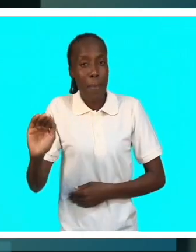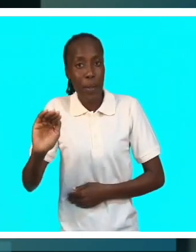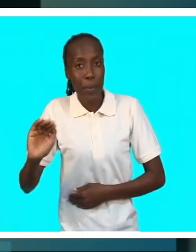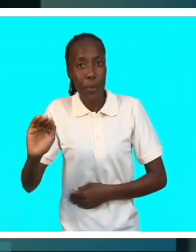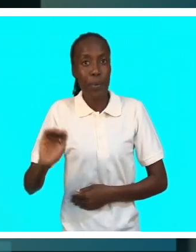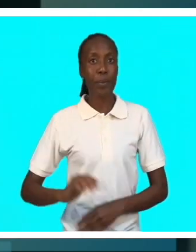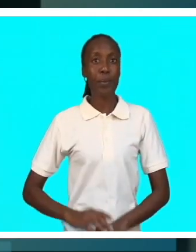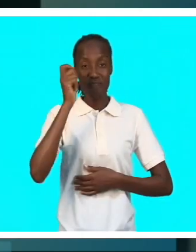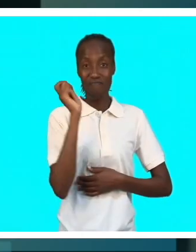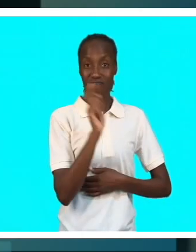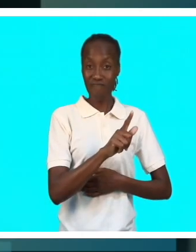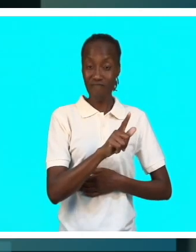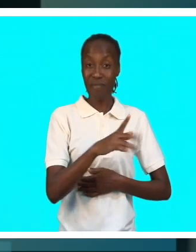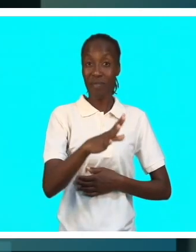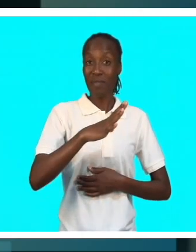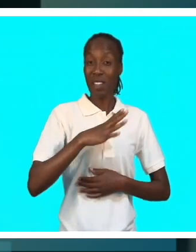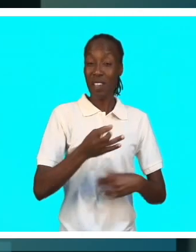neste povoado.